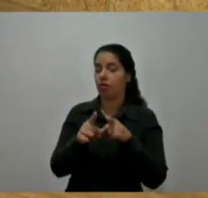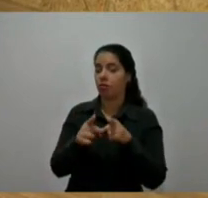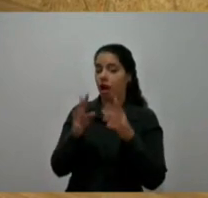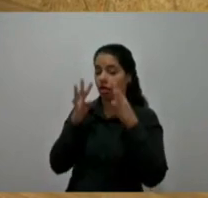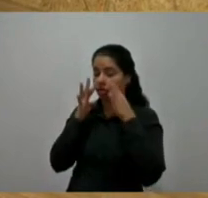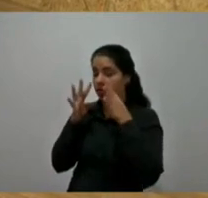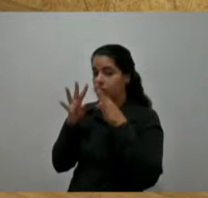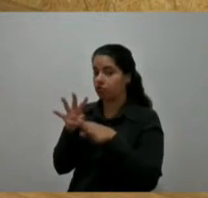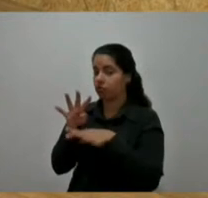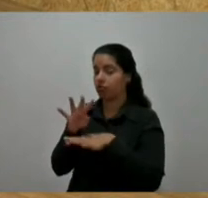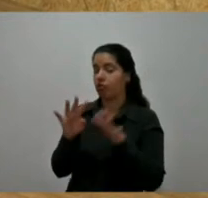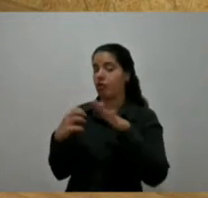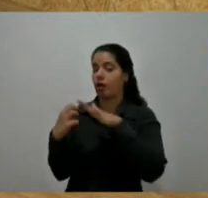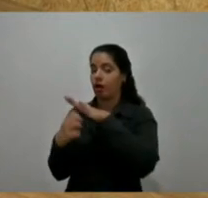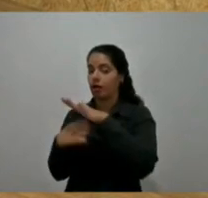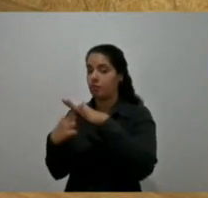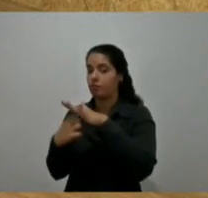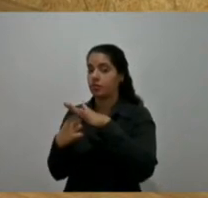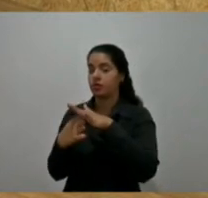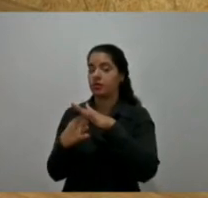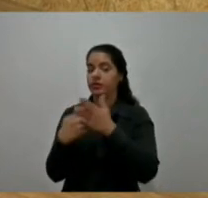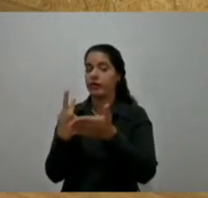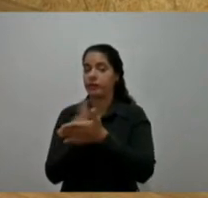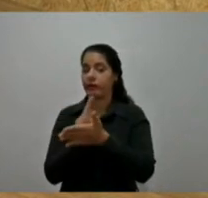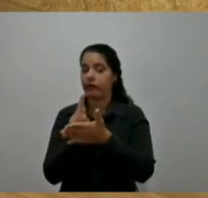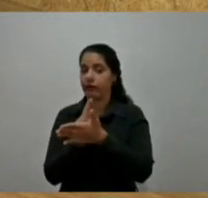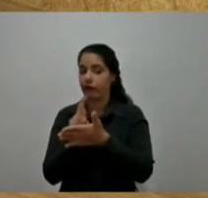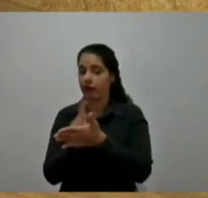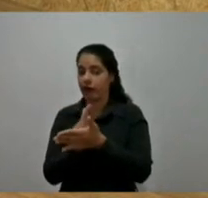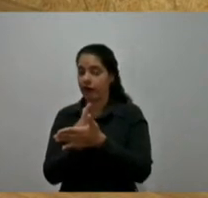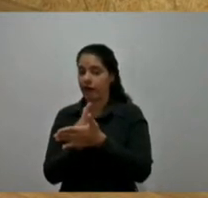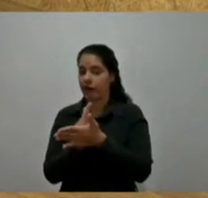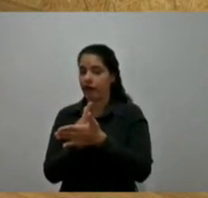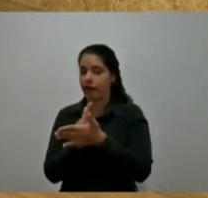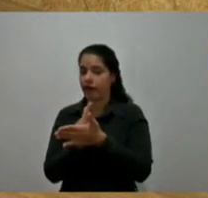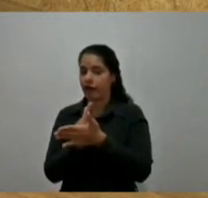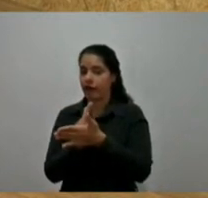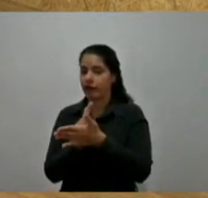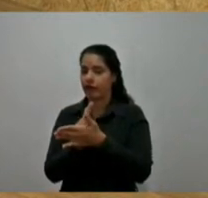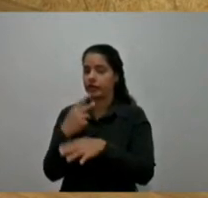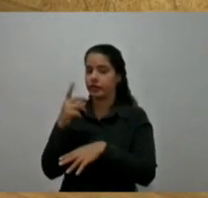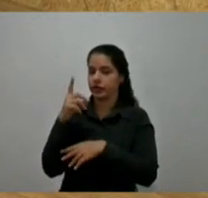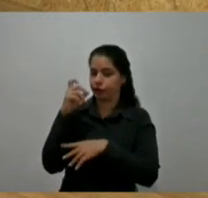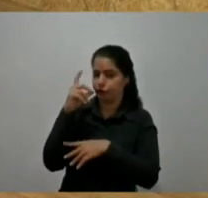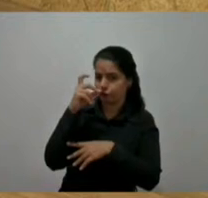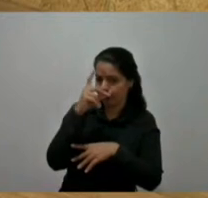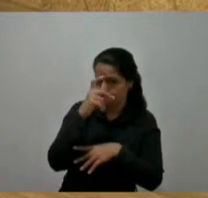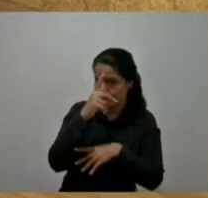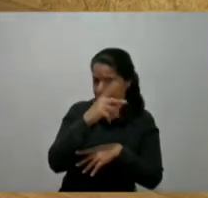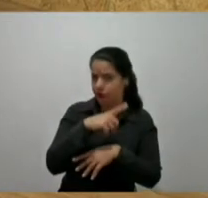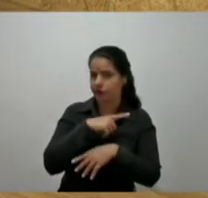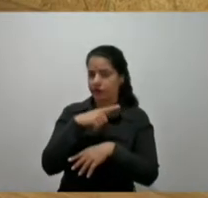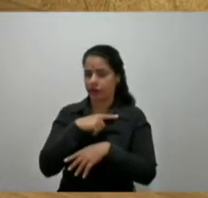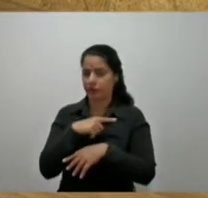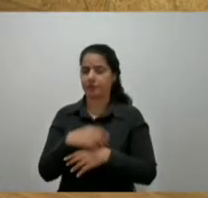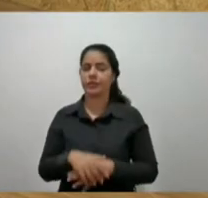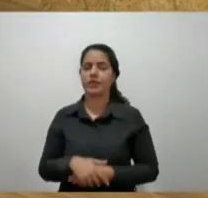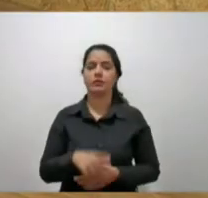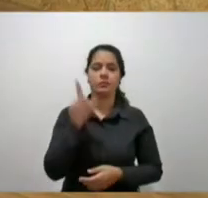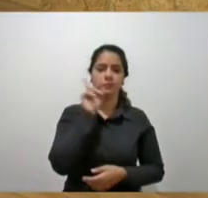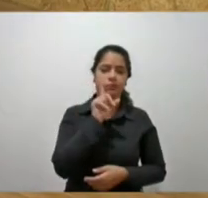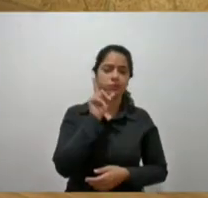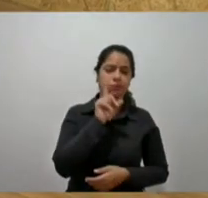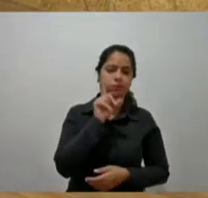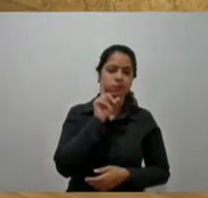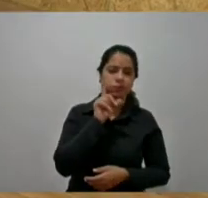que estão do lado errado têm uma vida, como eu falei antes, muito mais dura, né? Assim, aqui nos Estados Unidos, você tem vários setores que sumiram